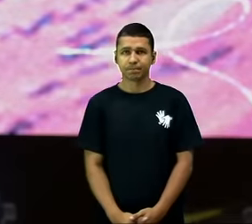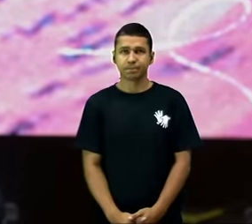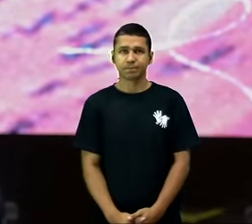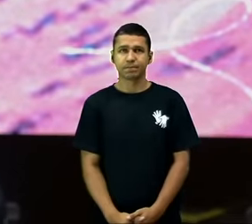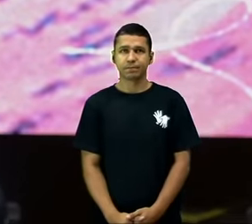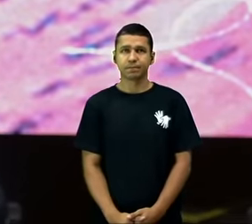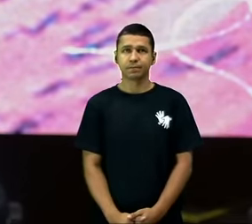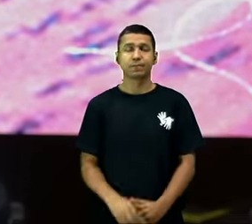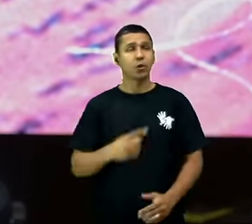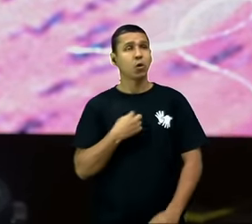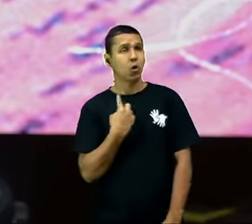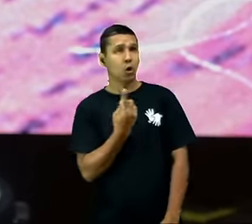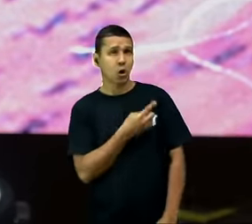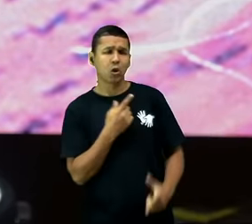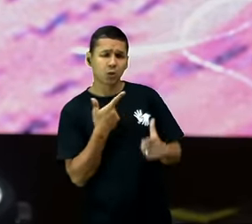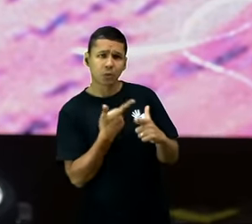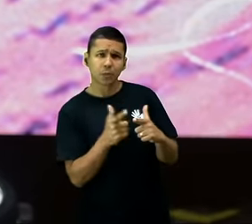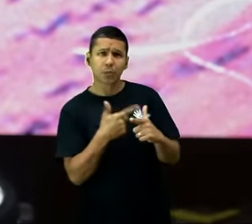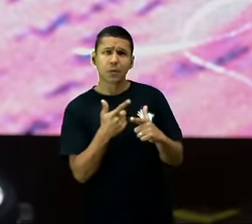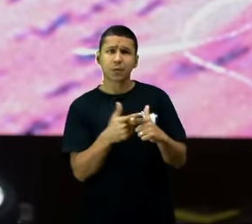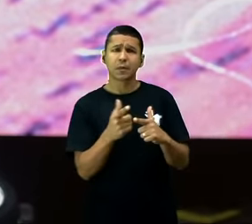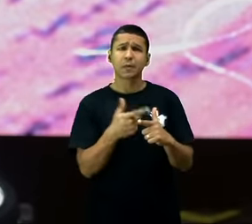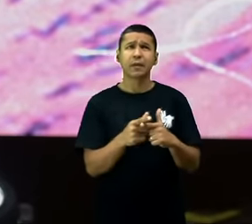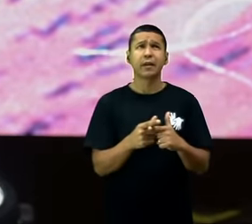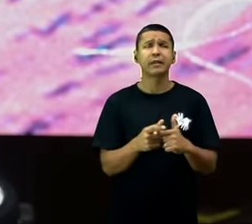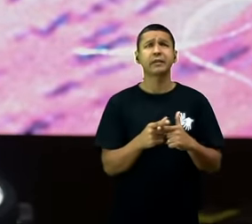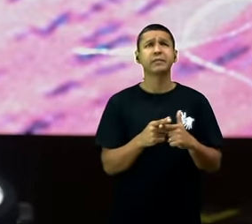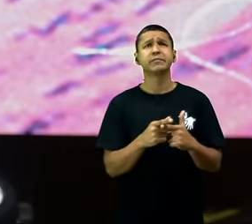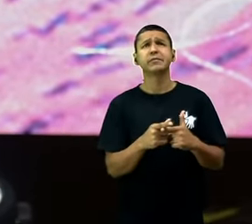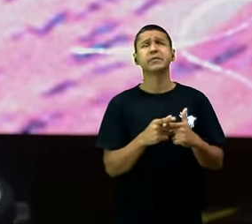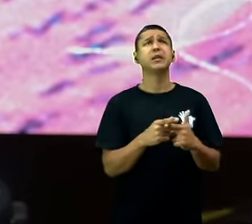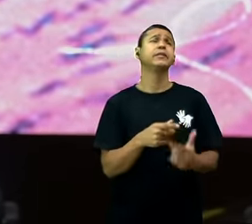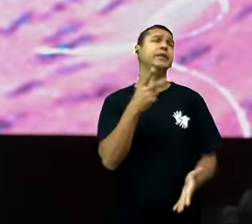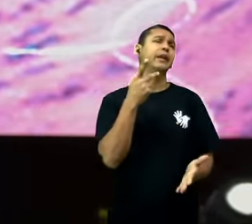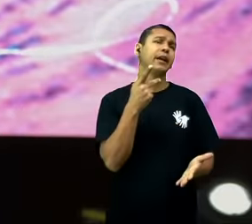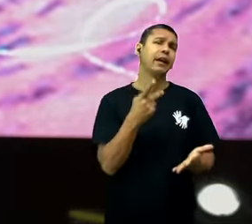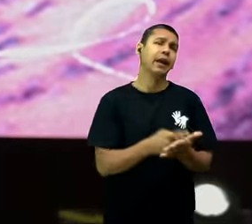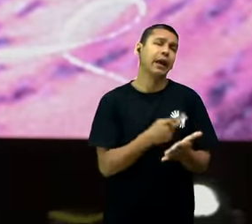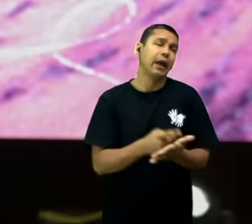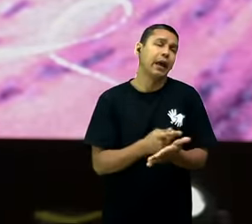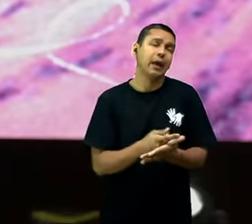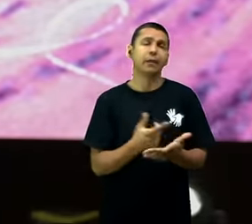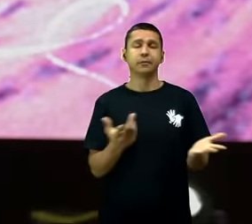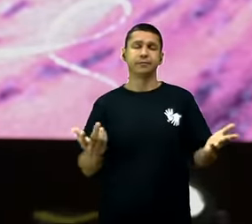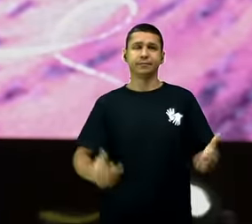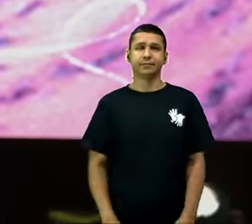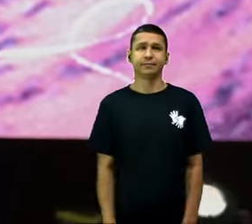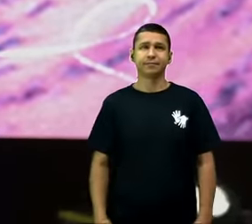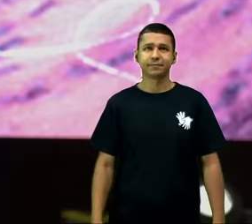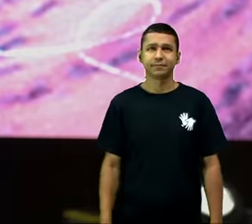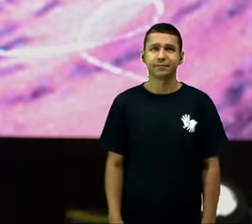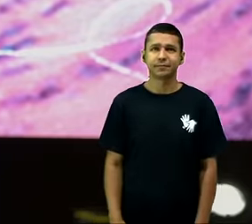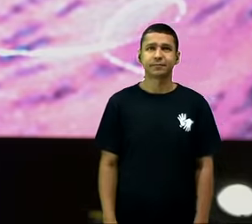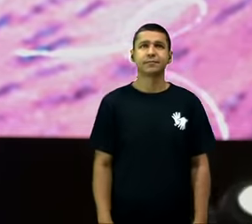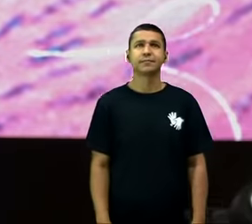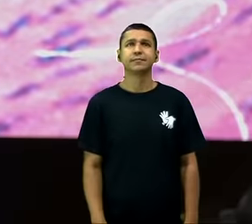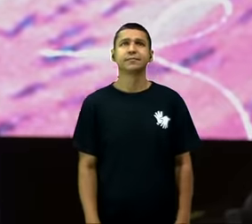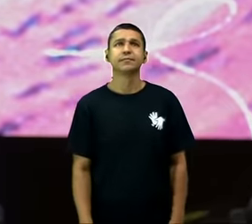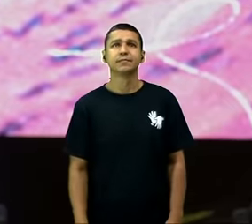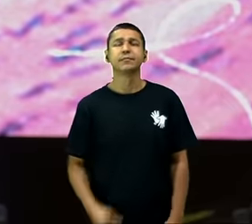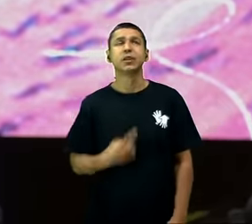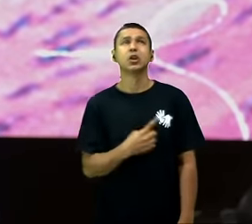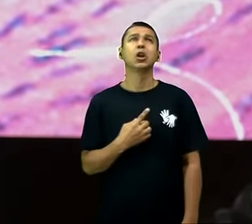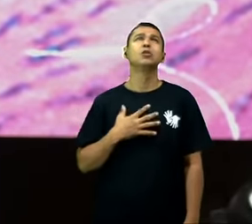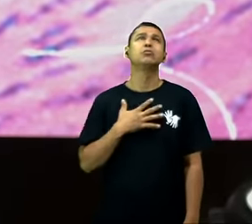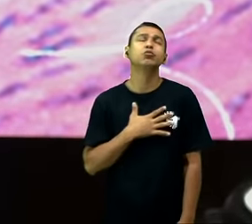Mas sabe qual é o nosso problema? Olha para mim. A gente é muito evangélico, irmão. A gente erra por causa disso. A gente é muito gospel. O que eu quero dizer com isso? A gente gosta